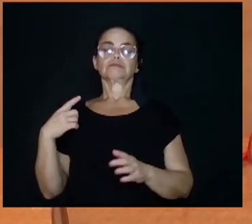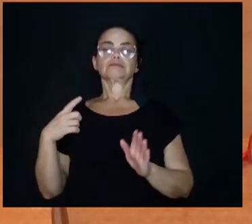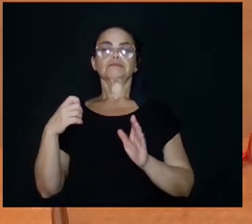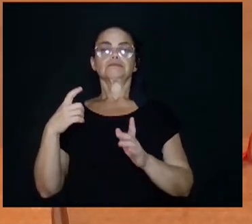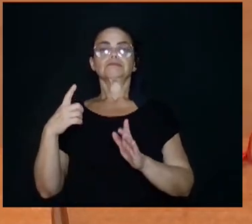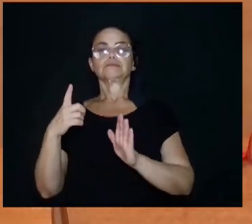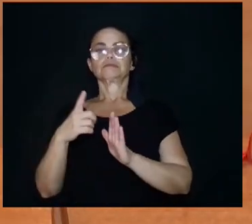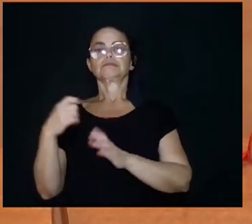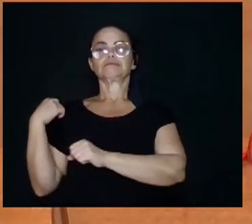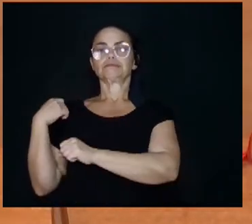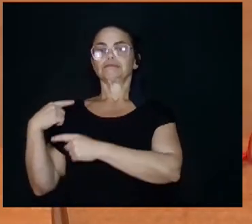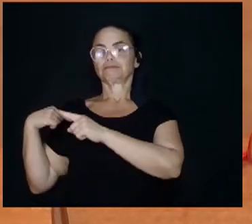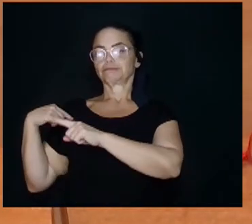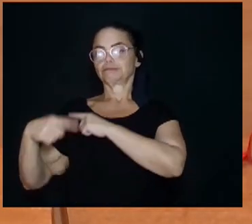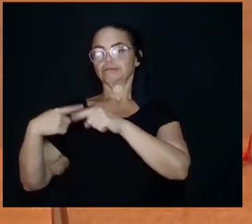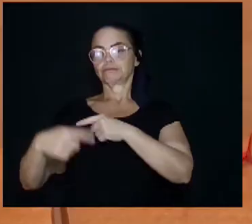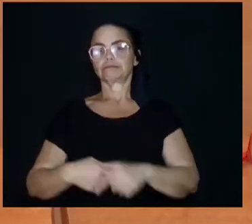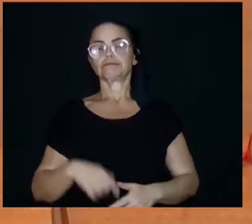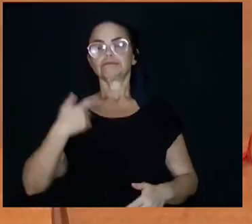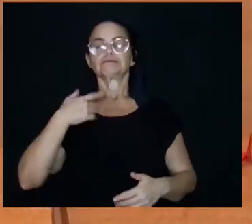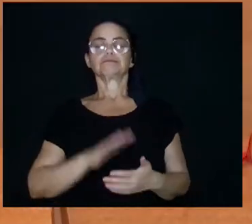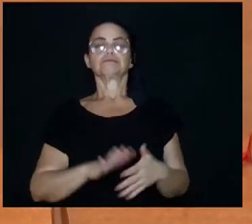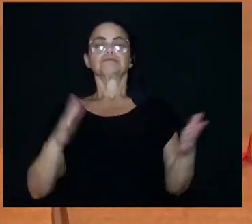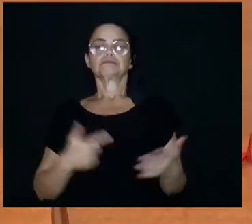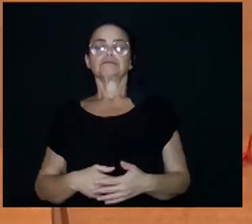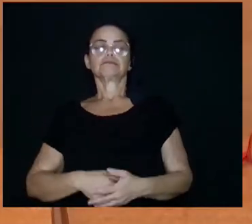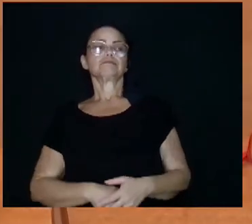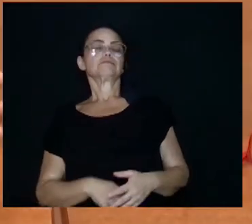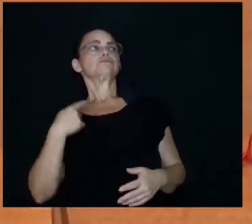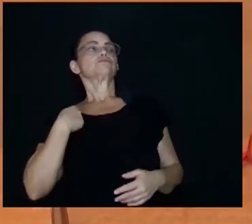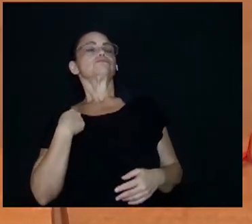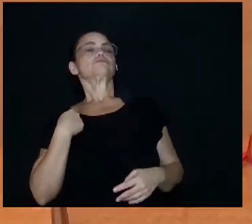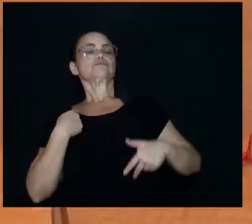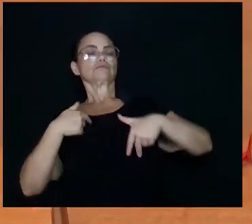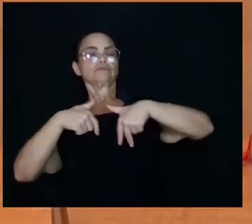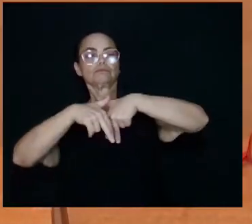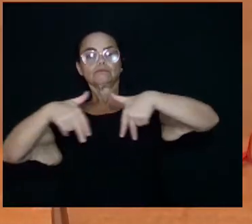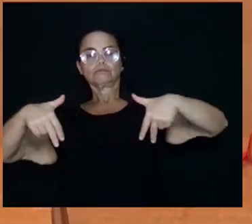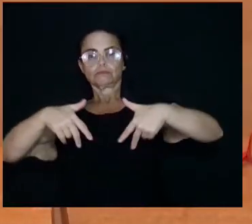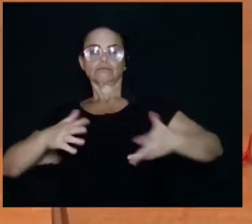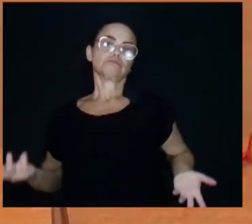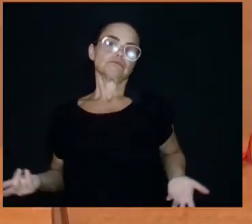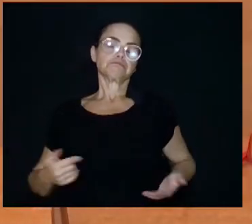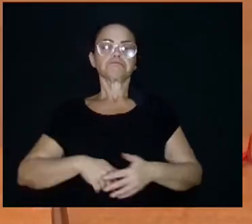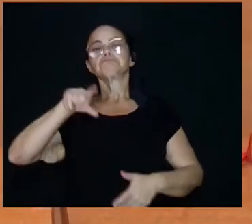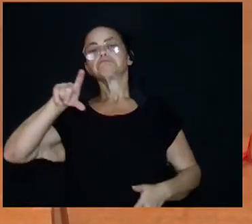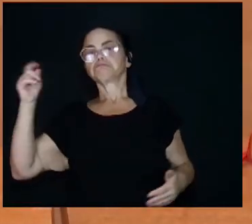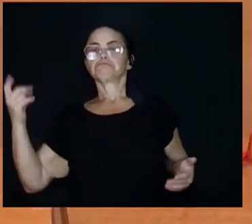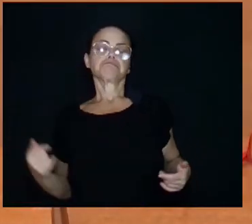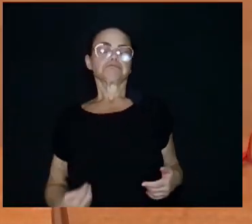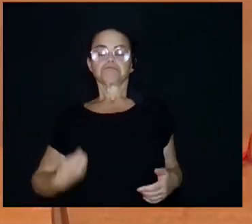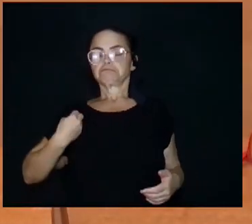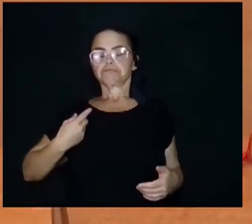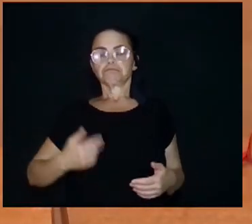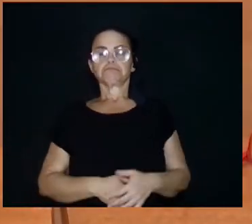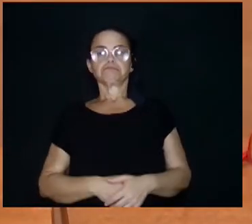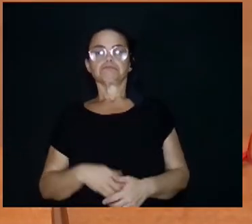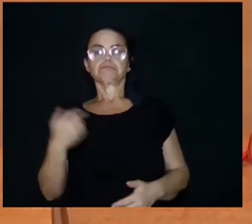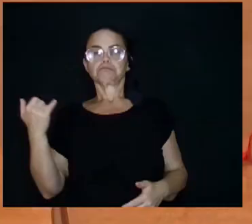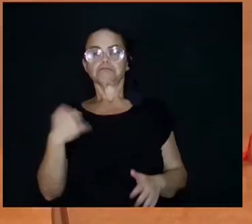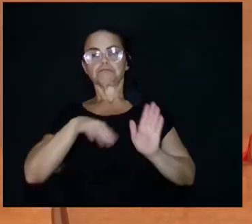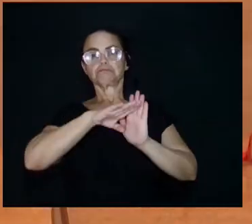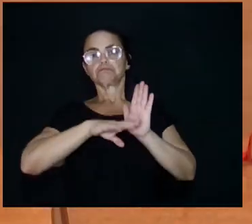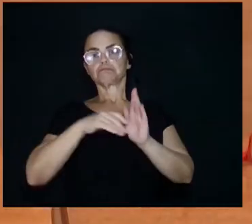raciais, no caso a orientação sexual, enfim, de diversas pautas importantes estavam iniciando nas